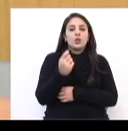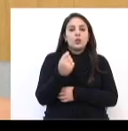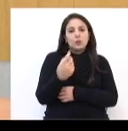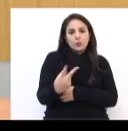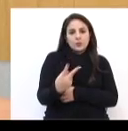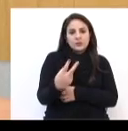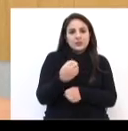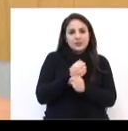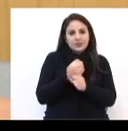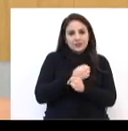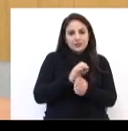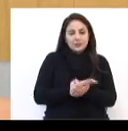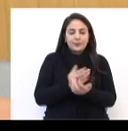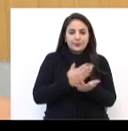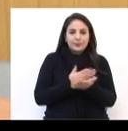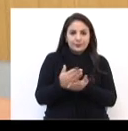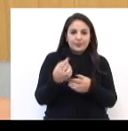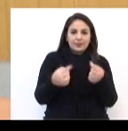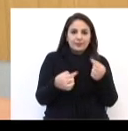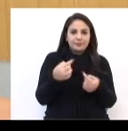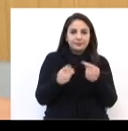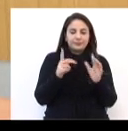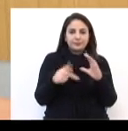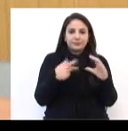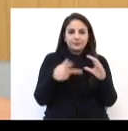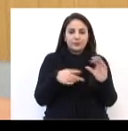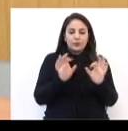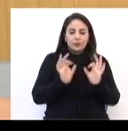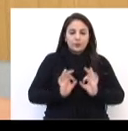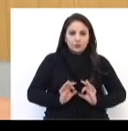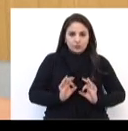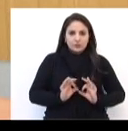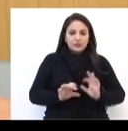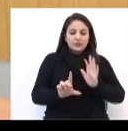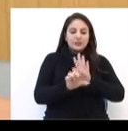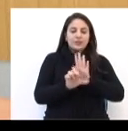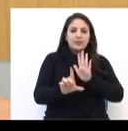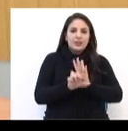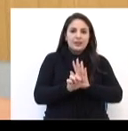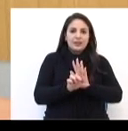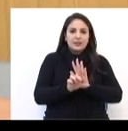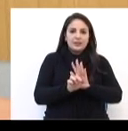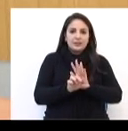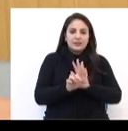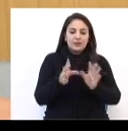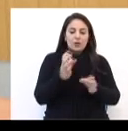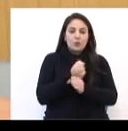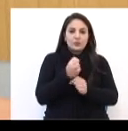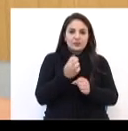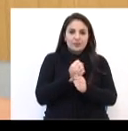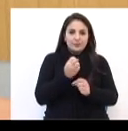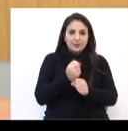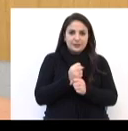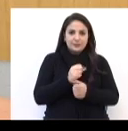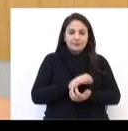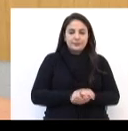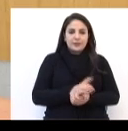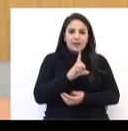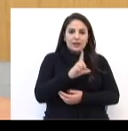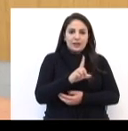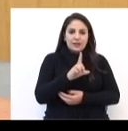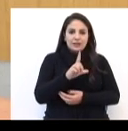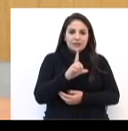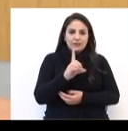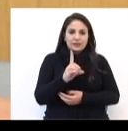anos. E começou a tramitar na Câmara de Vereadores o projeto com a Lei de Diretrizes Orçamentárias.